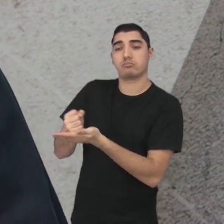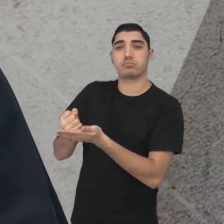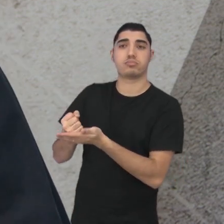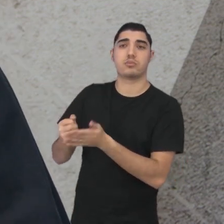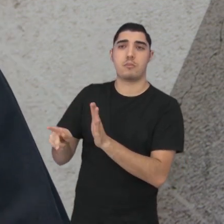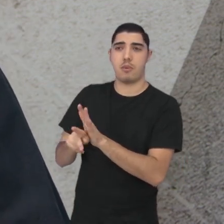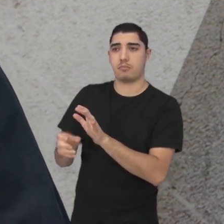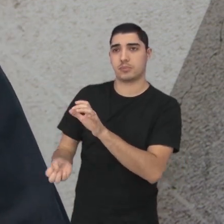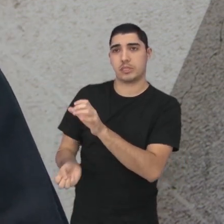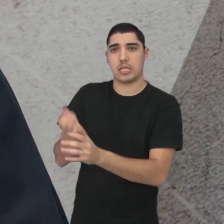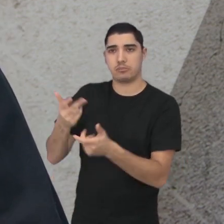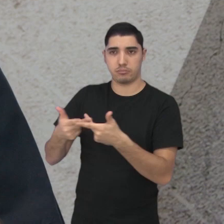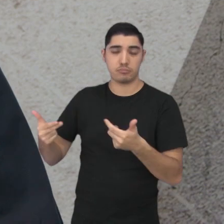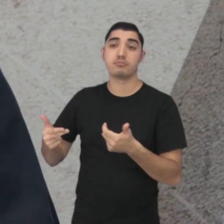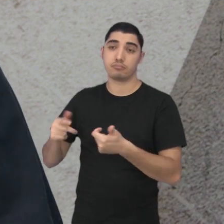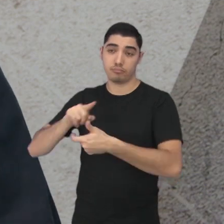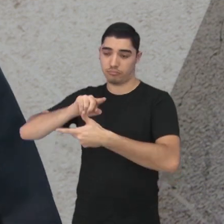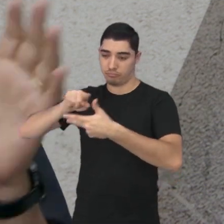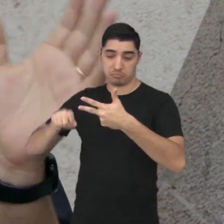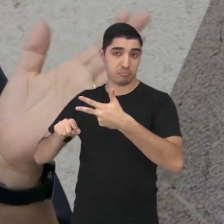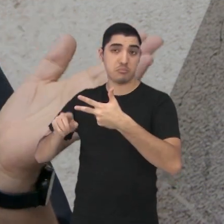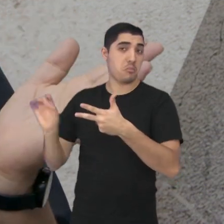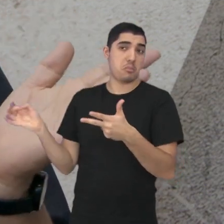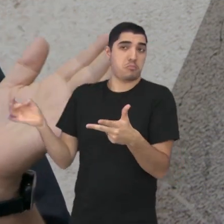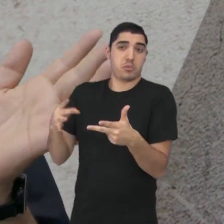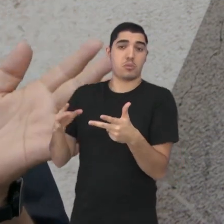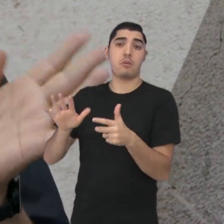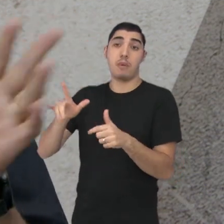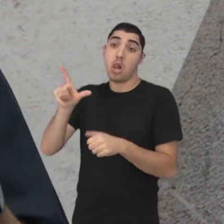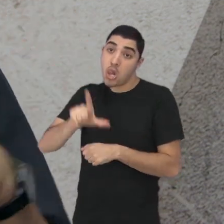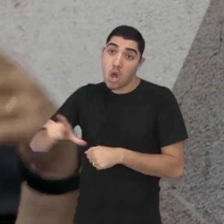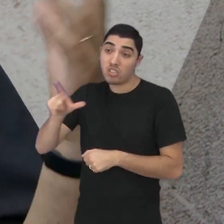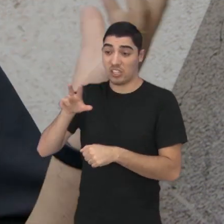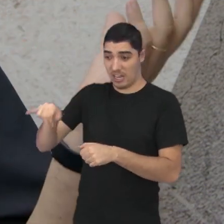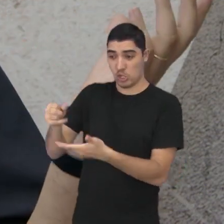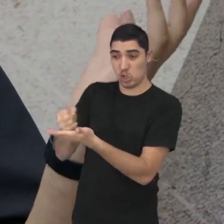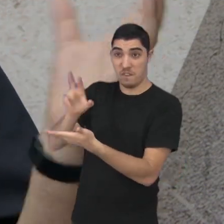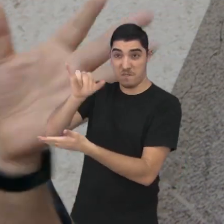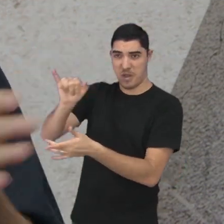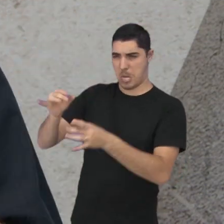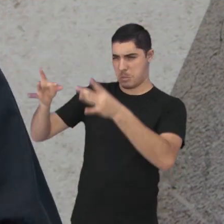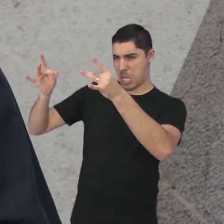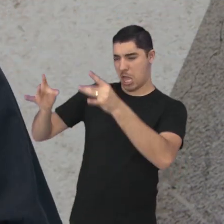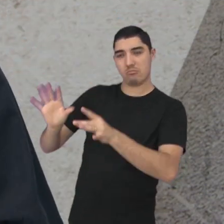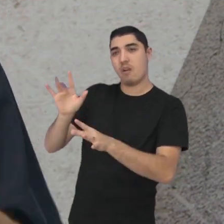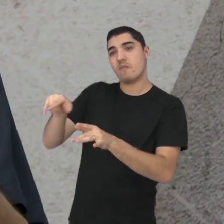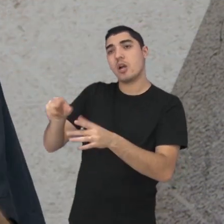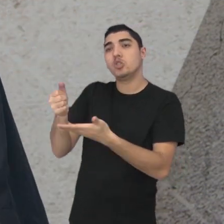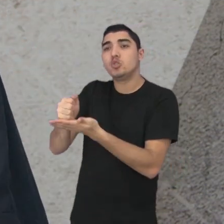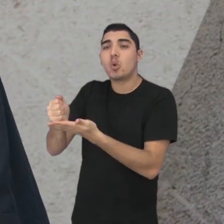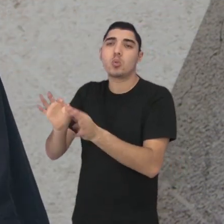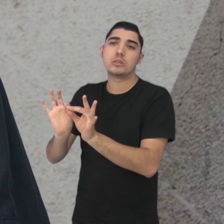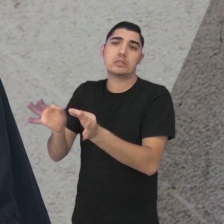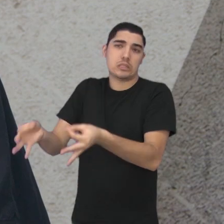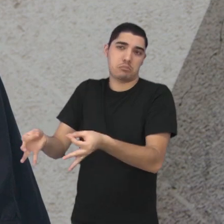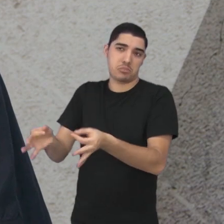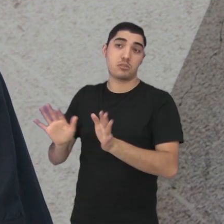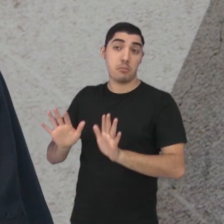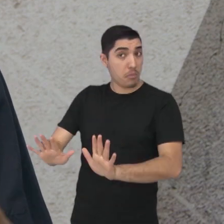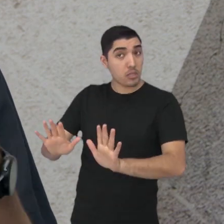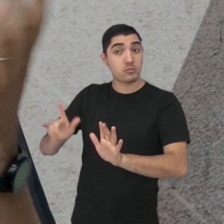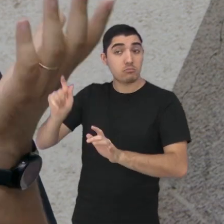desenvolvimento de jogos, você já consegue desenvolver um produto. Claro que depende do jogo, não vai ser um jogo muito complexo, tem que ser um jogo mais simples para uma equipe tão enxuta